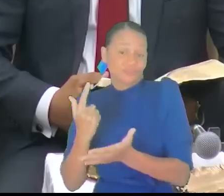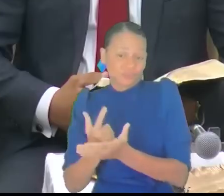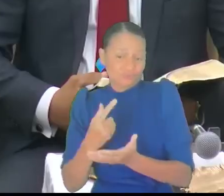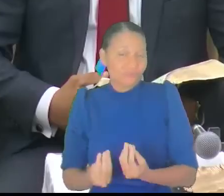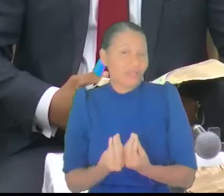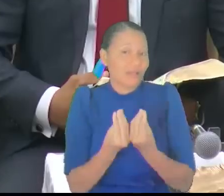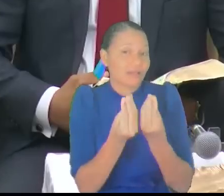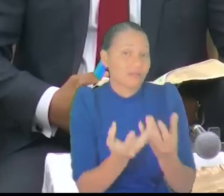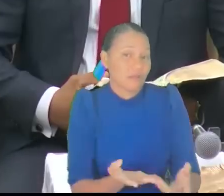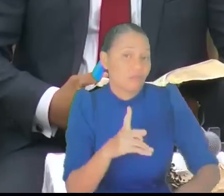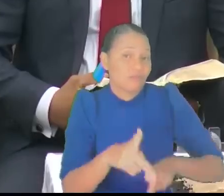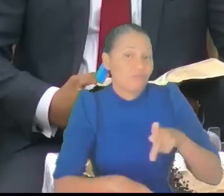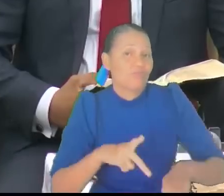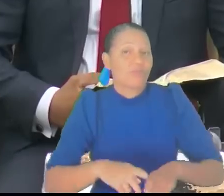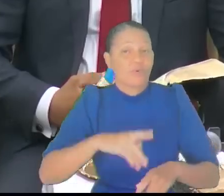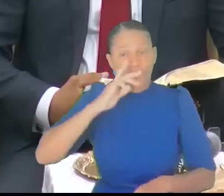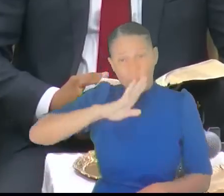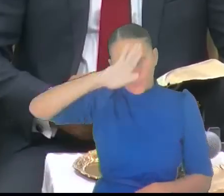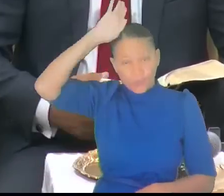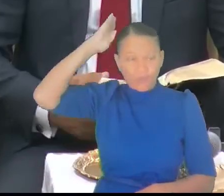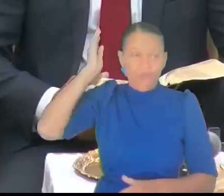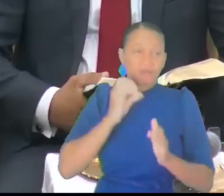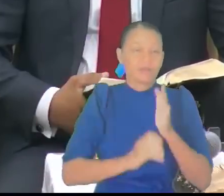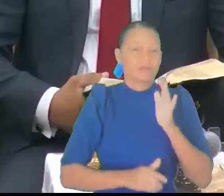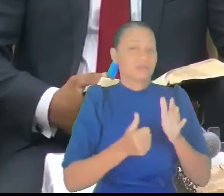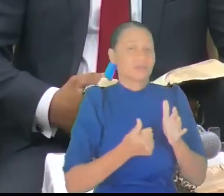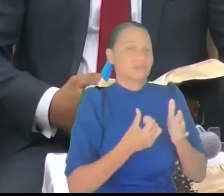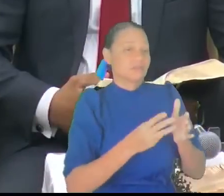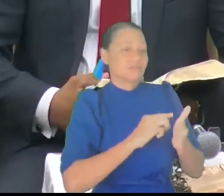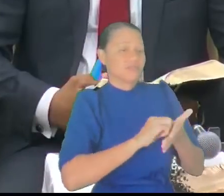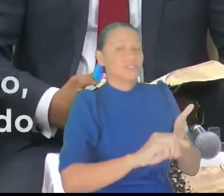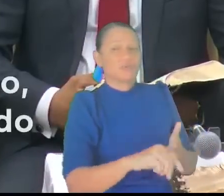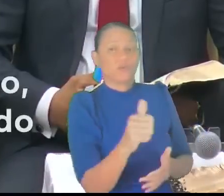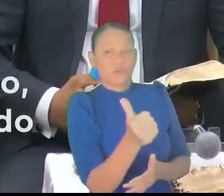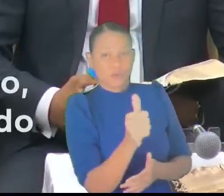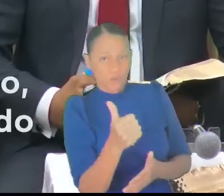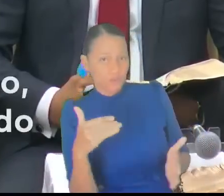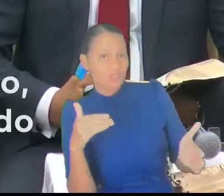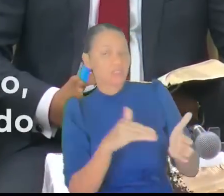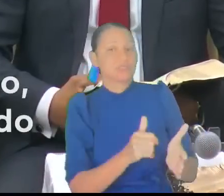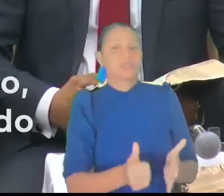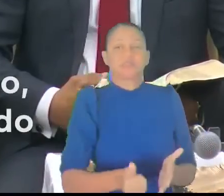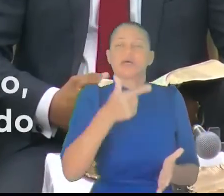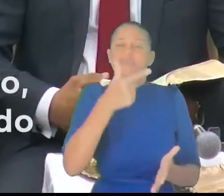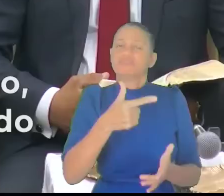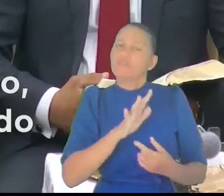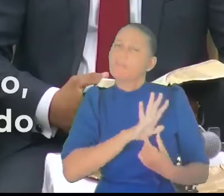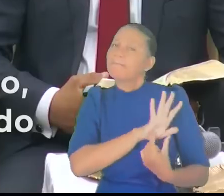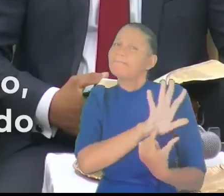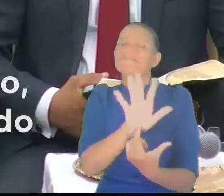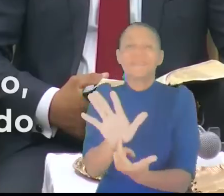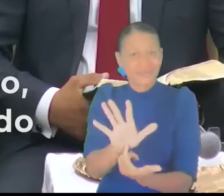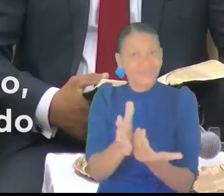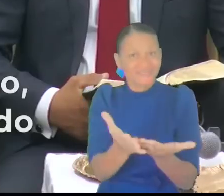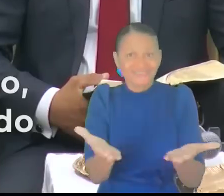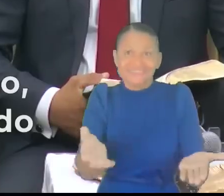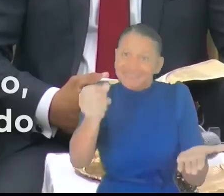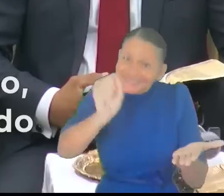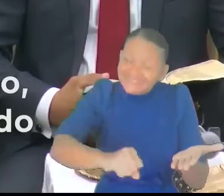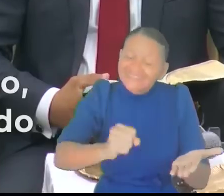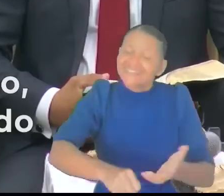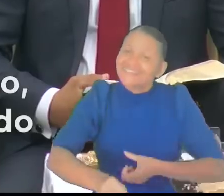capítulo 13, versículo 11 e 12, ele mostra este versículo, ele